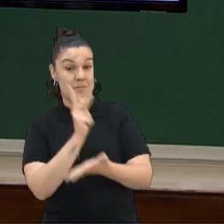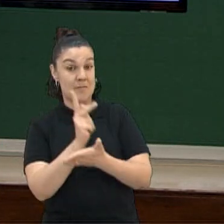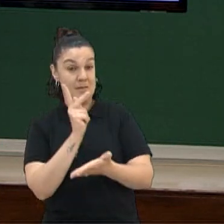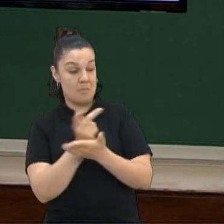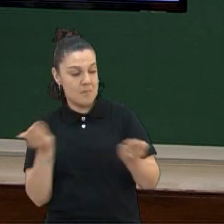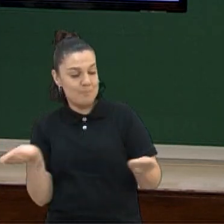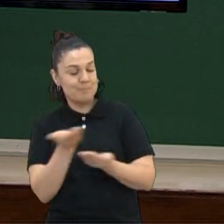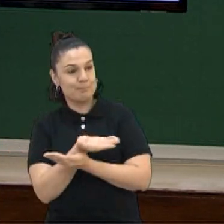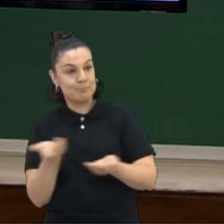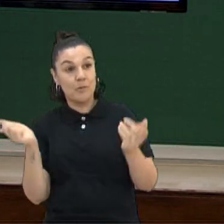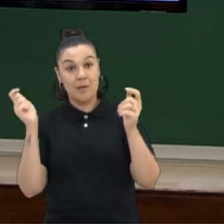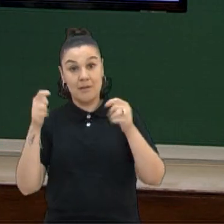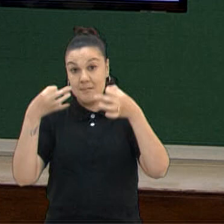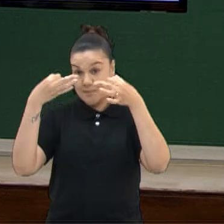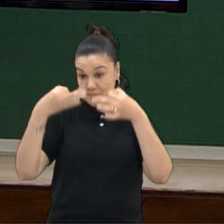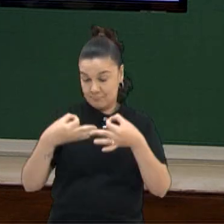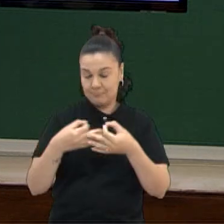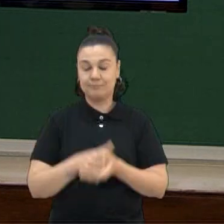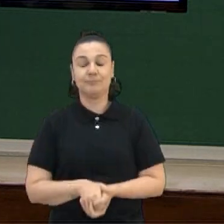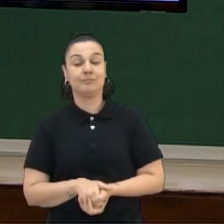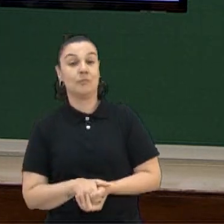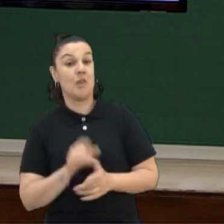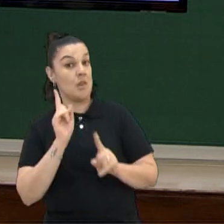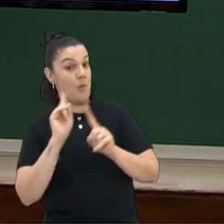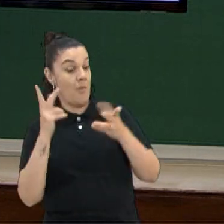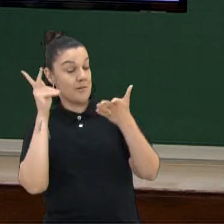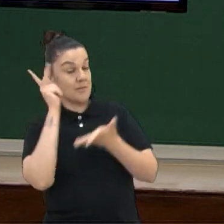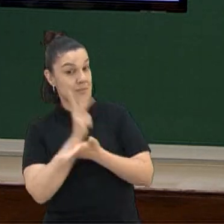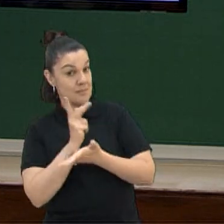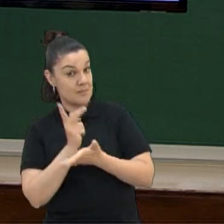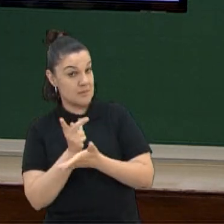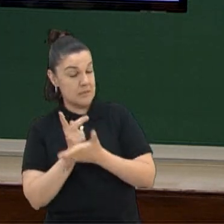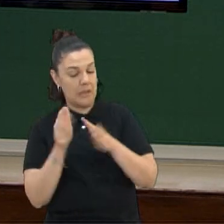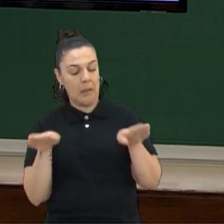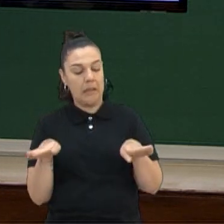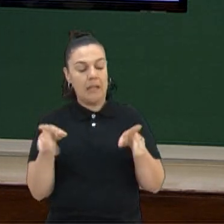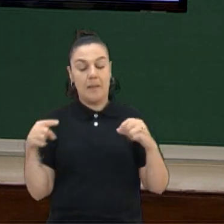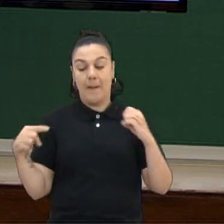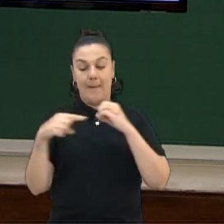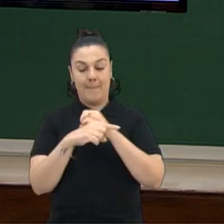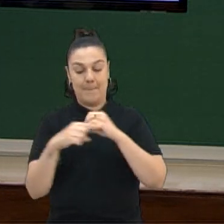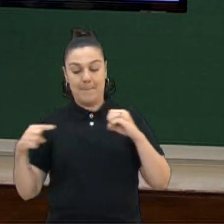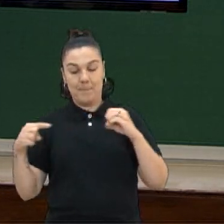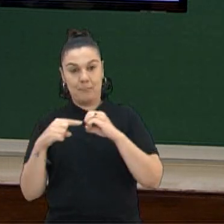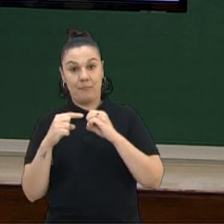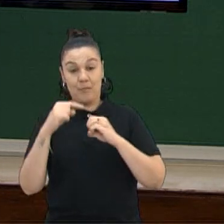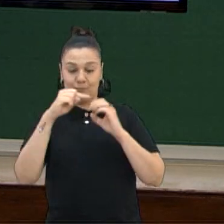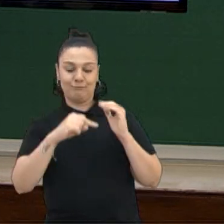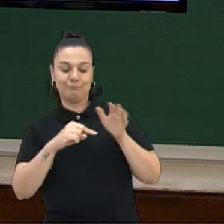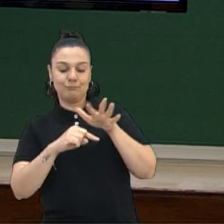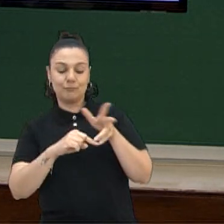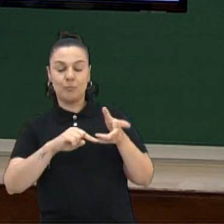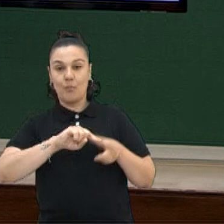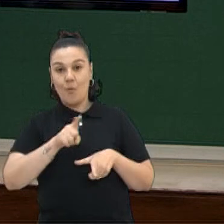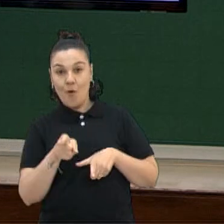compartilhamento, eu posso dizer que ele é justo. Nem sempre esse compartilhamento vai ficar no meio dos